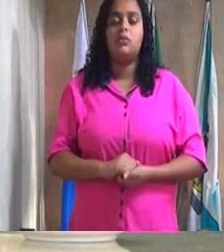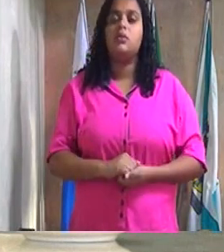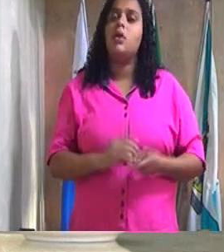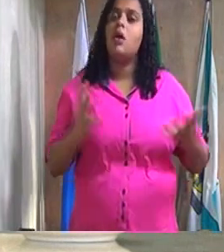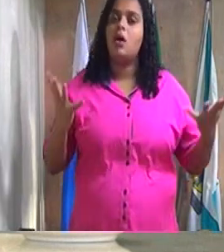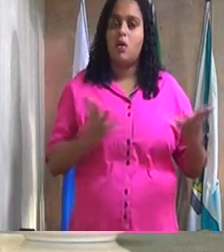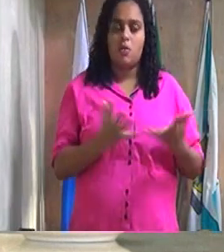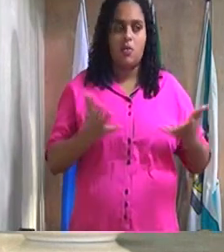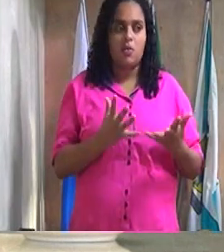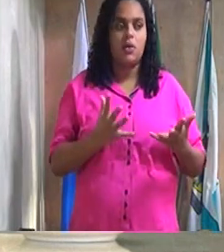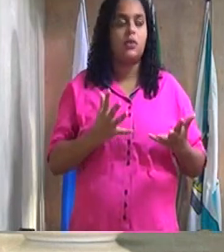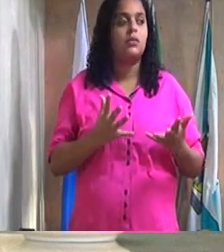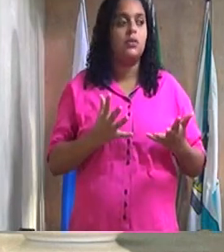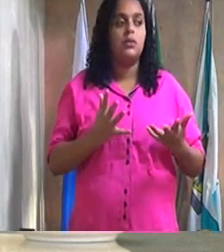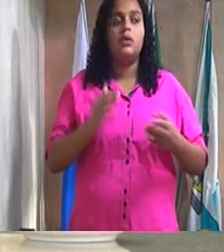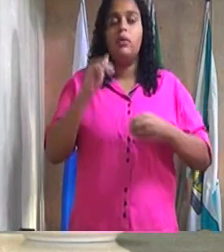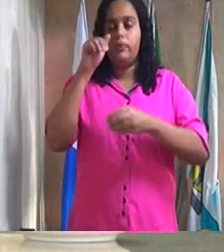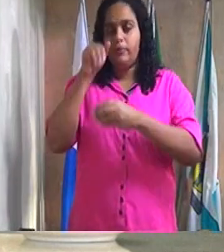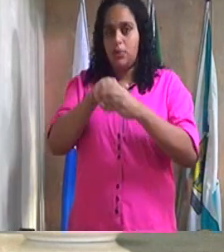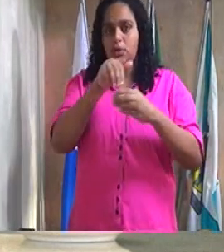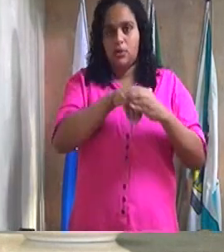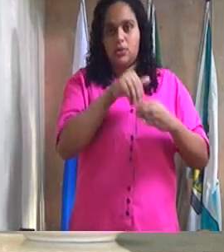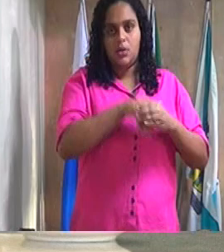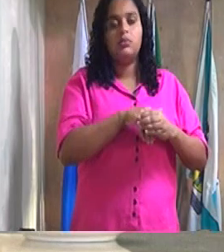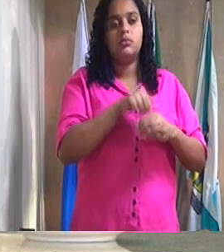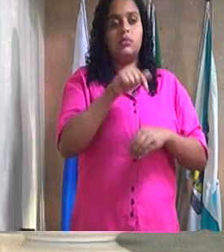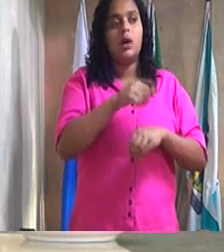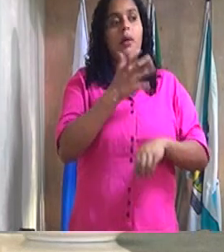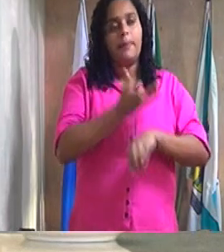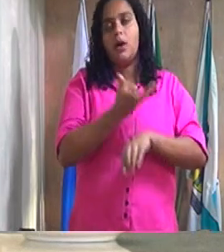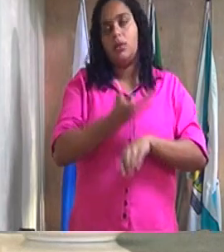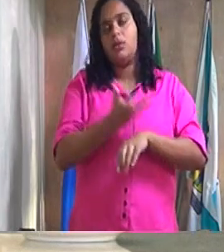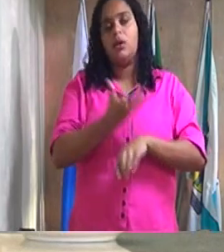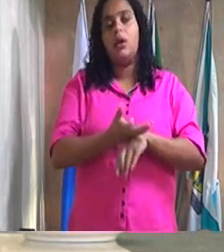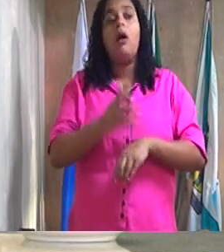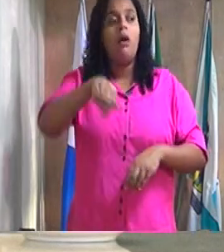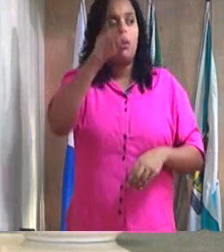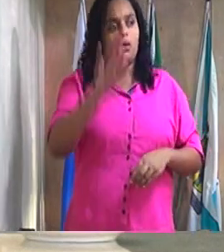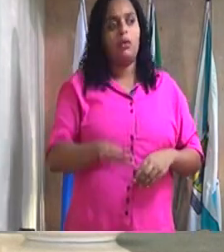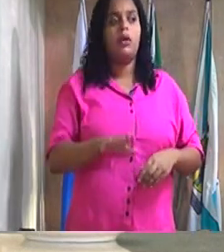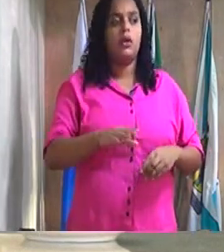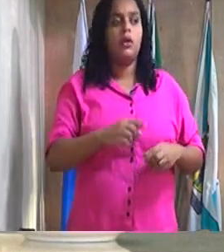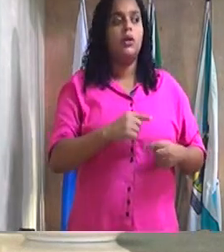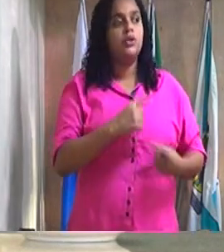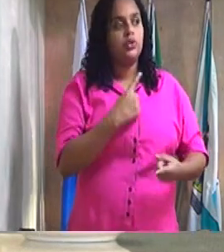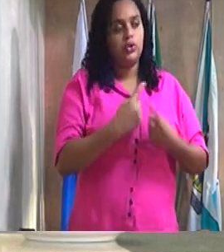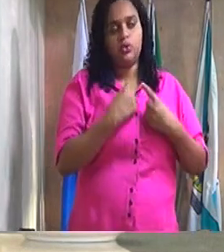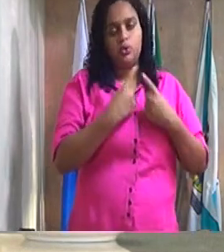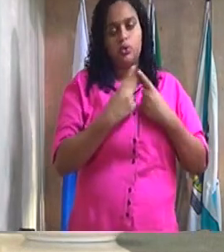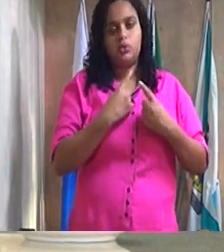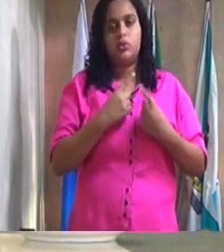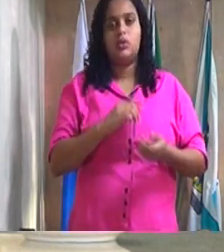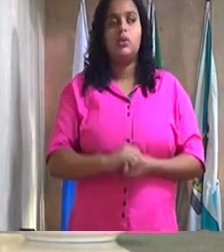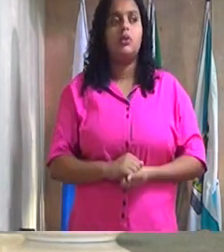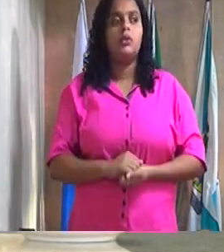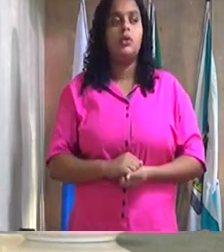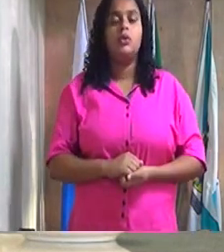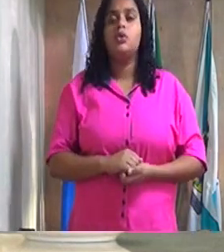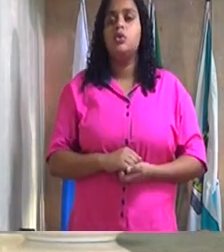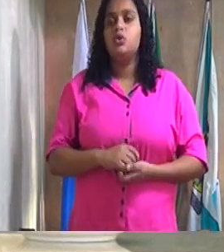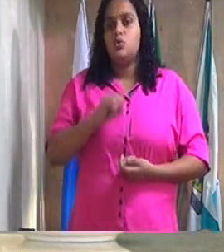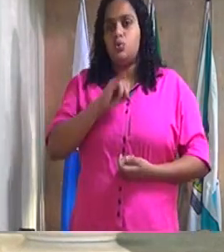submeto essa matéria em votação. Que, havendo quem queira discutir a matéria, vereador Júnior Reis.